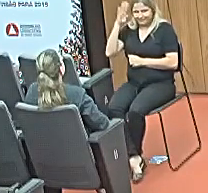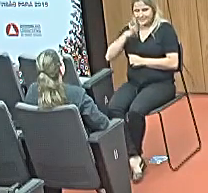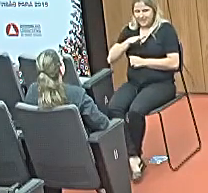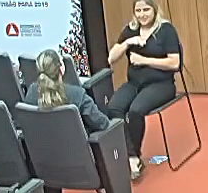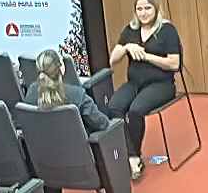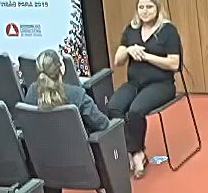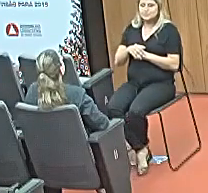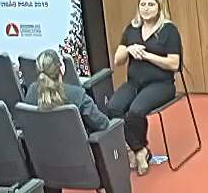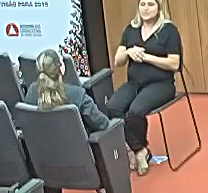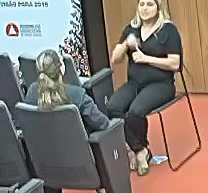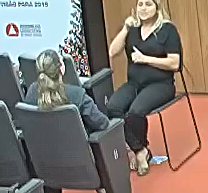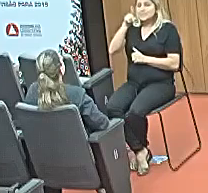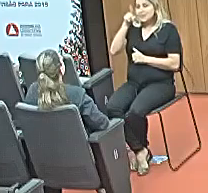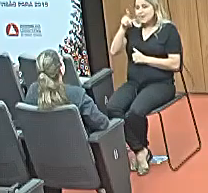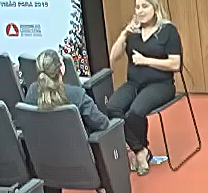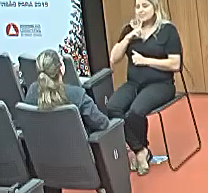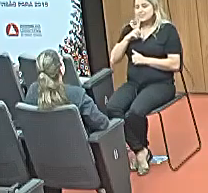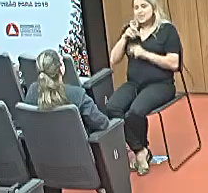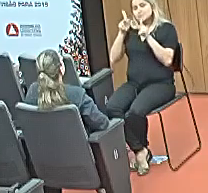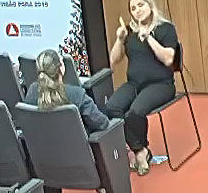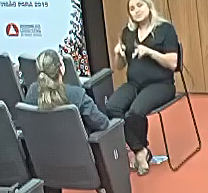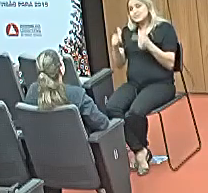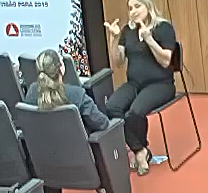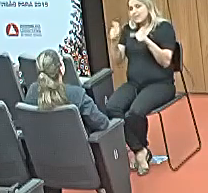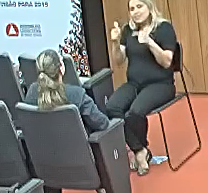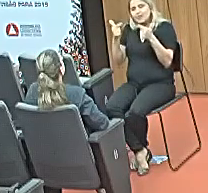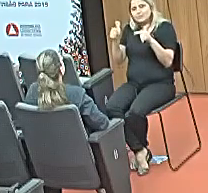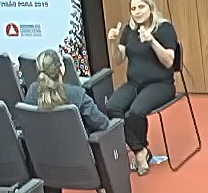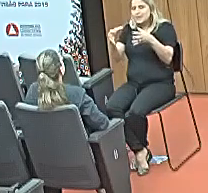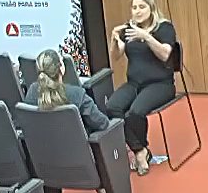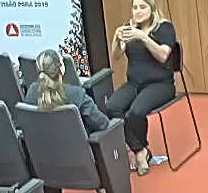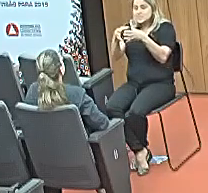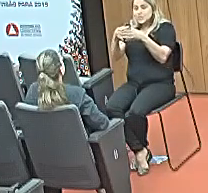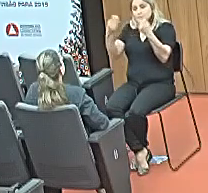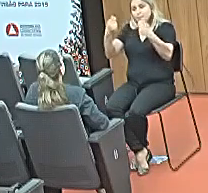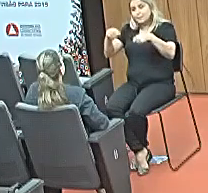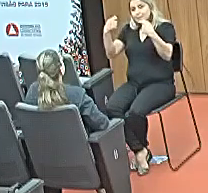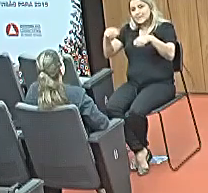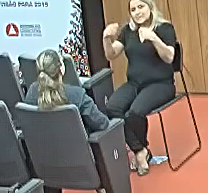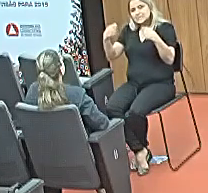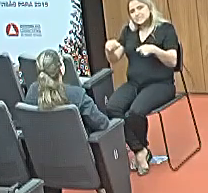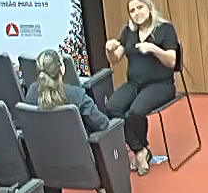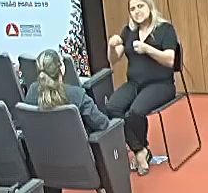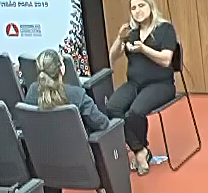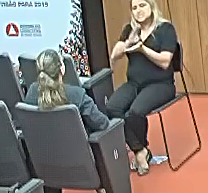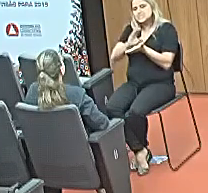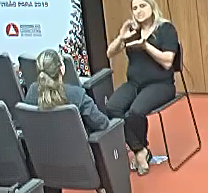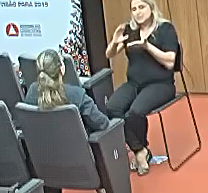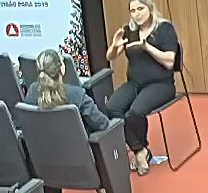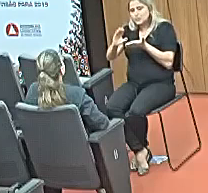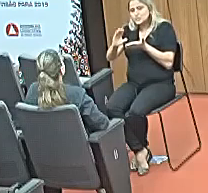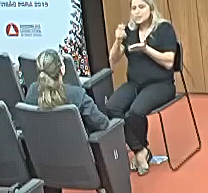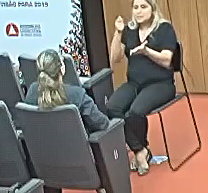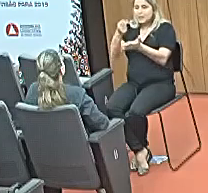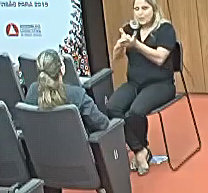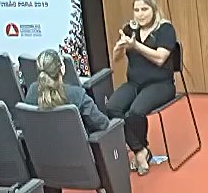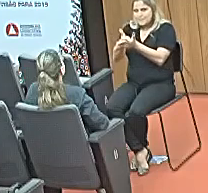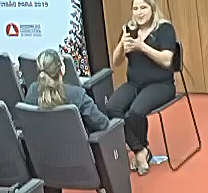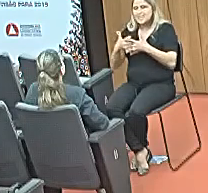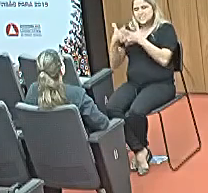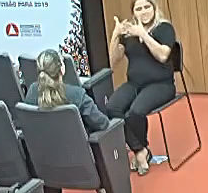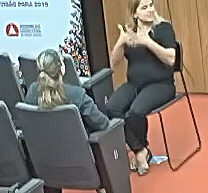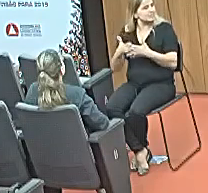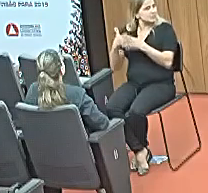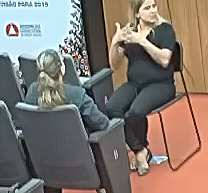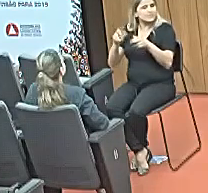potável para elas então esse grupo precisa é desses veículos nem desses dois é